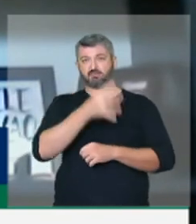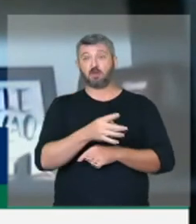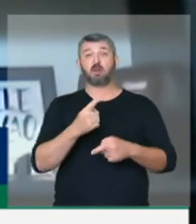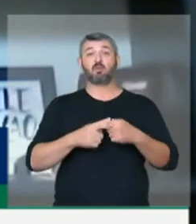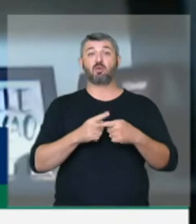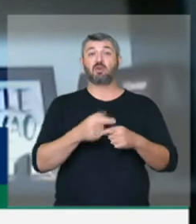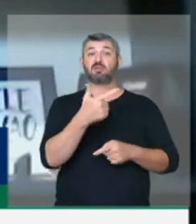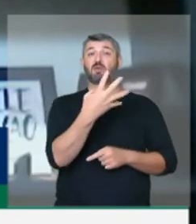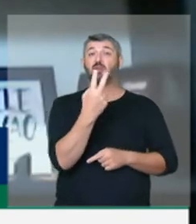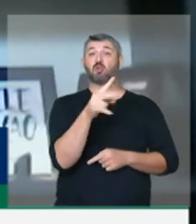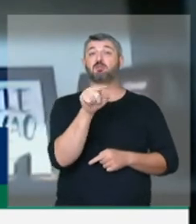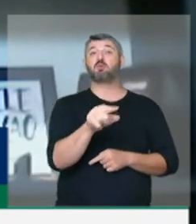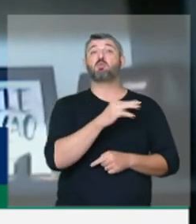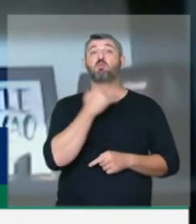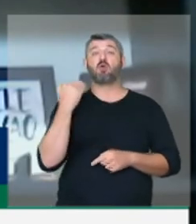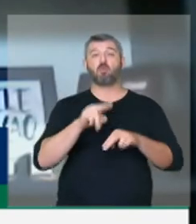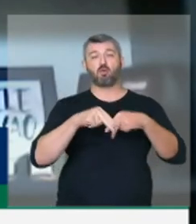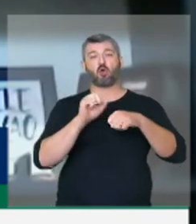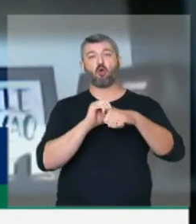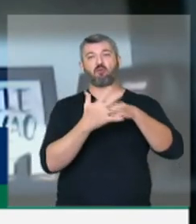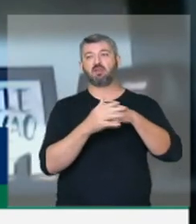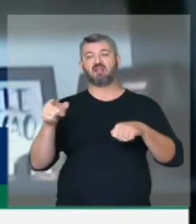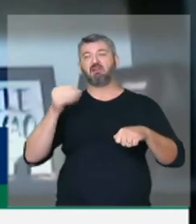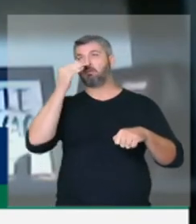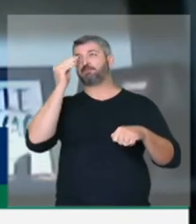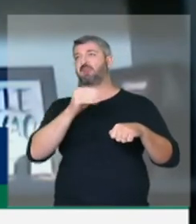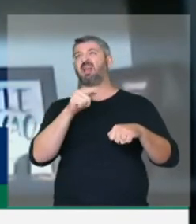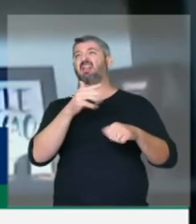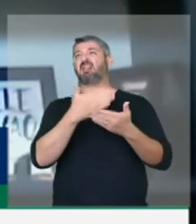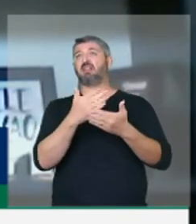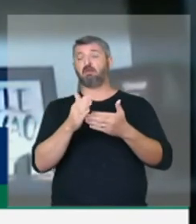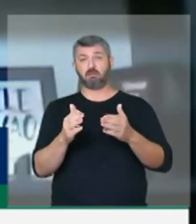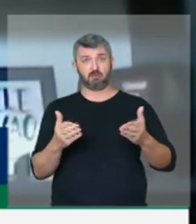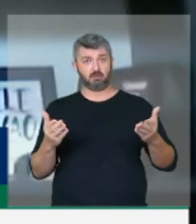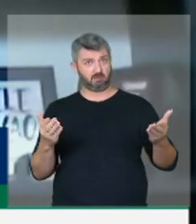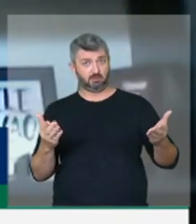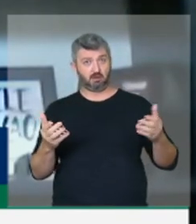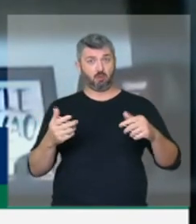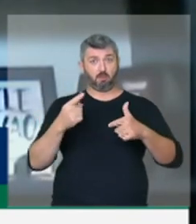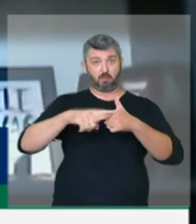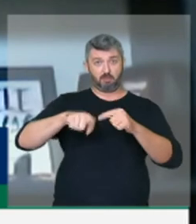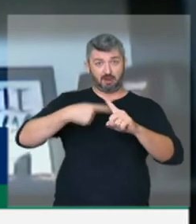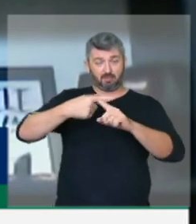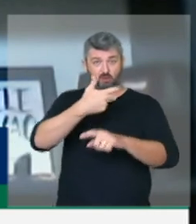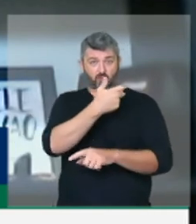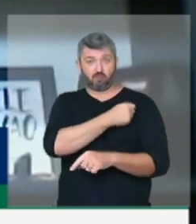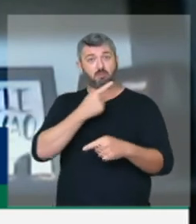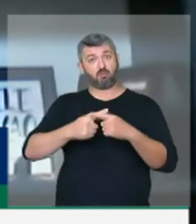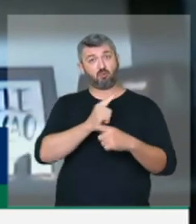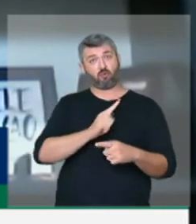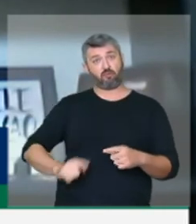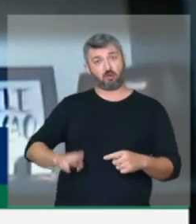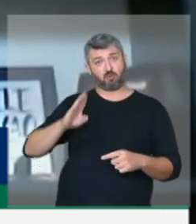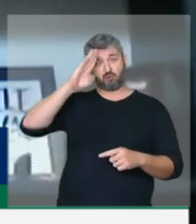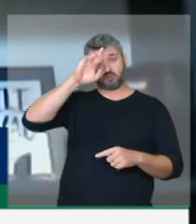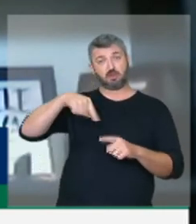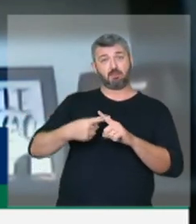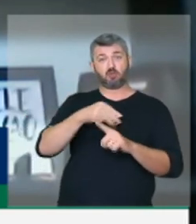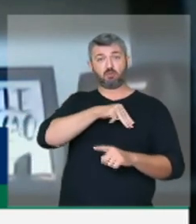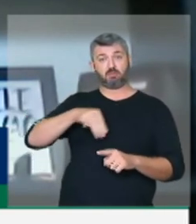242 mil mortos pelo Covid-19 e ainda hoje uma crise da vacinação, porque o governo Bolsonaro e seu ministro da Saúde